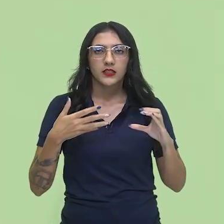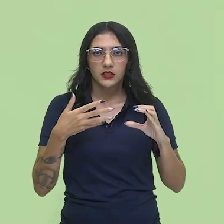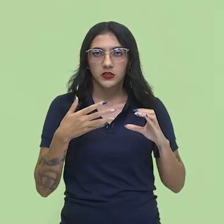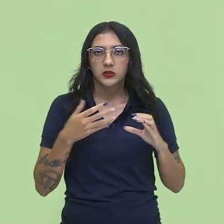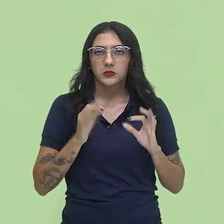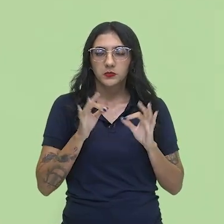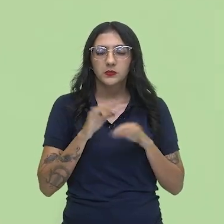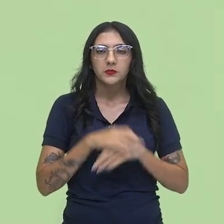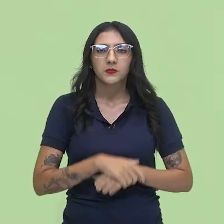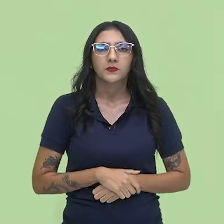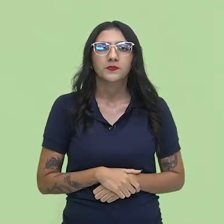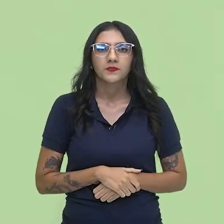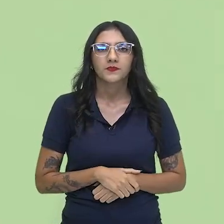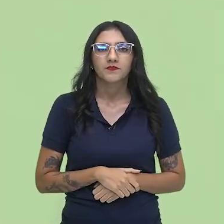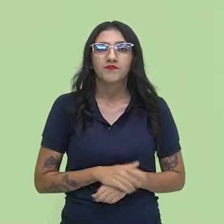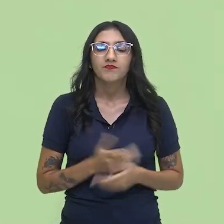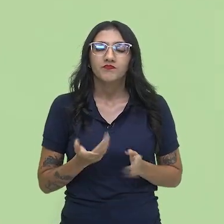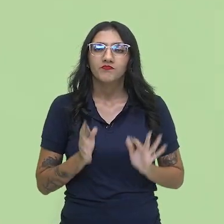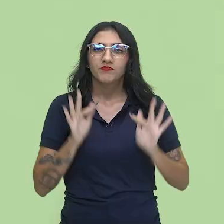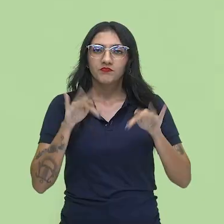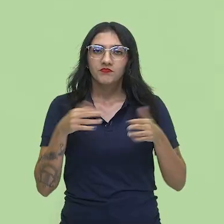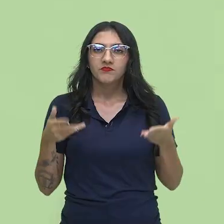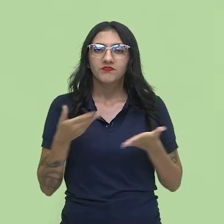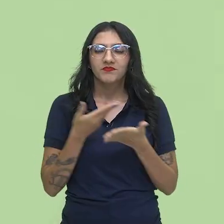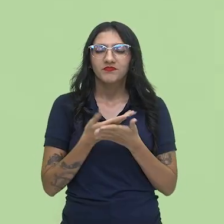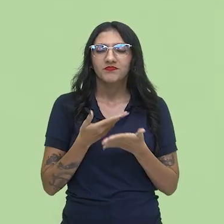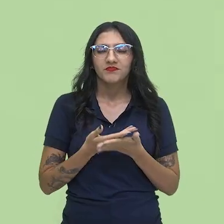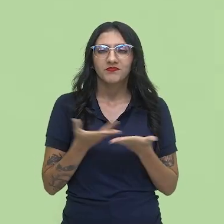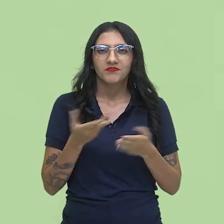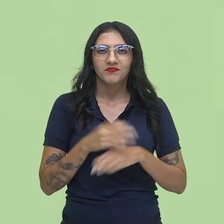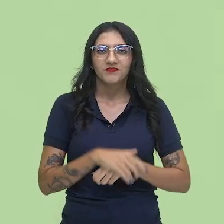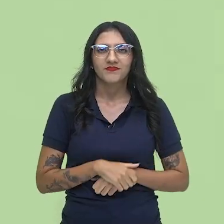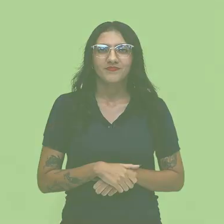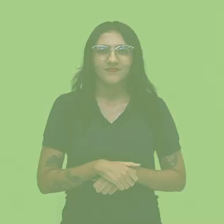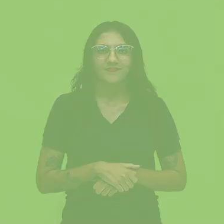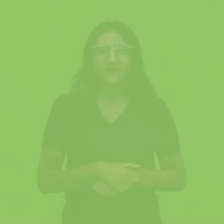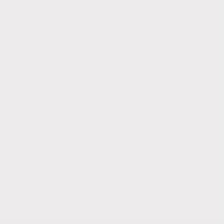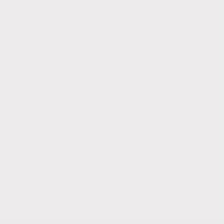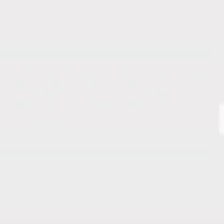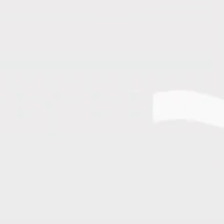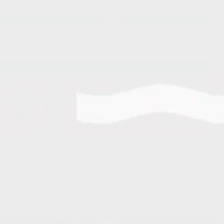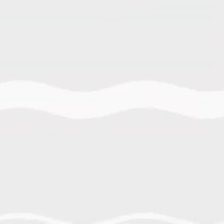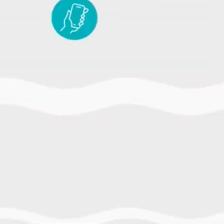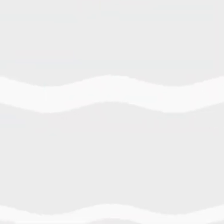específica, ok? E assim eu termino a nossa aula de hoje. Tchau!